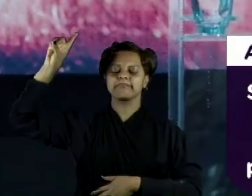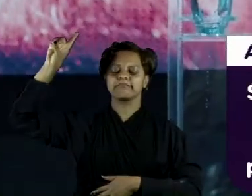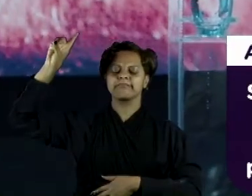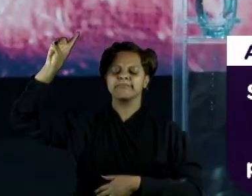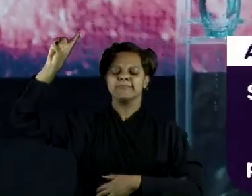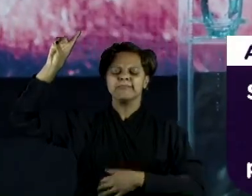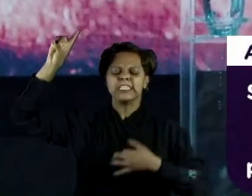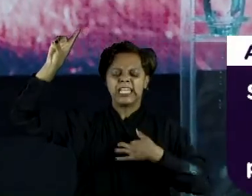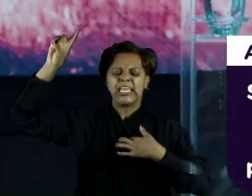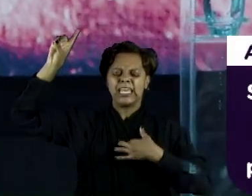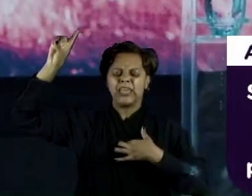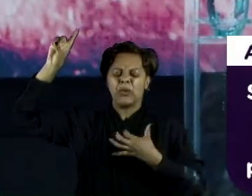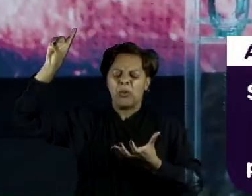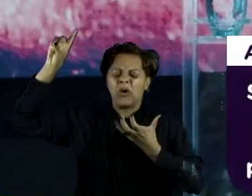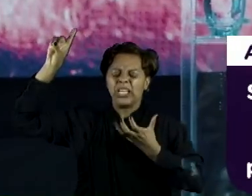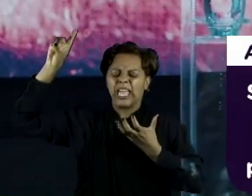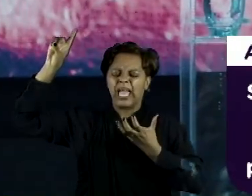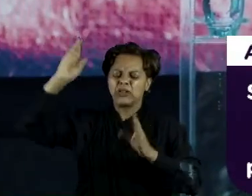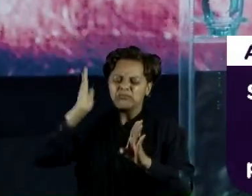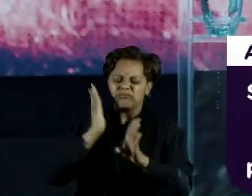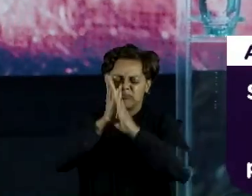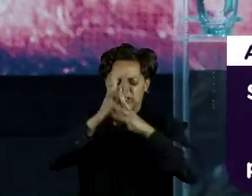eu quero viver para o teu propósito.